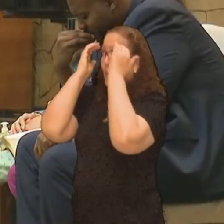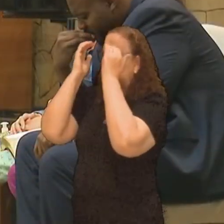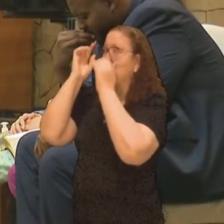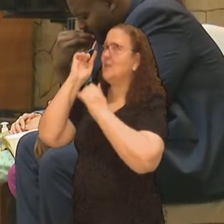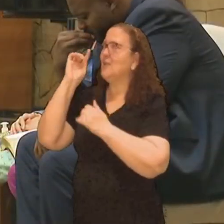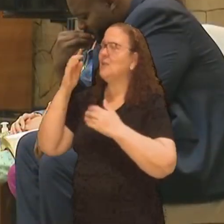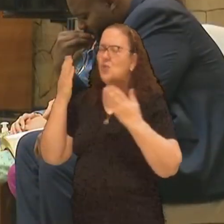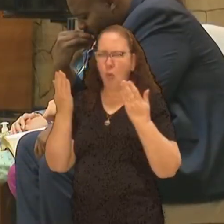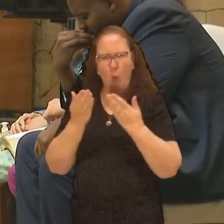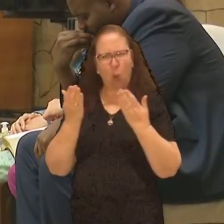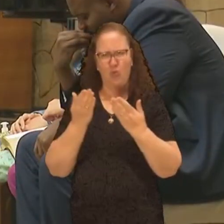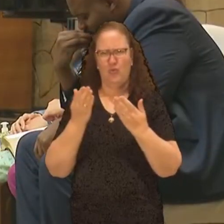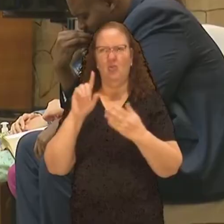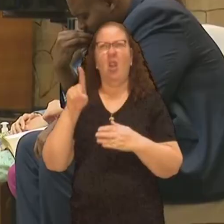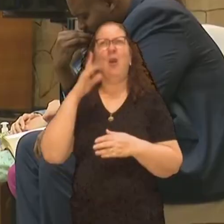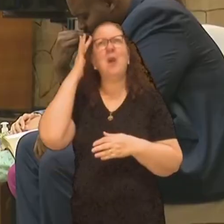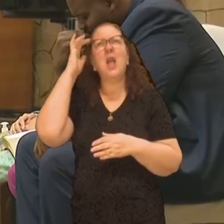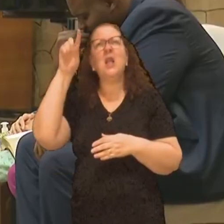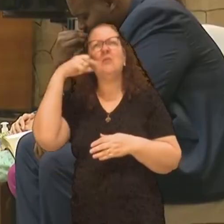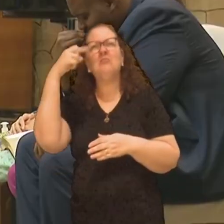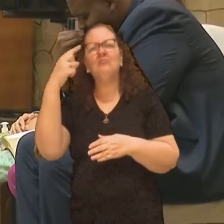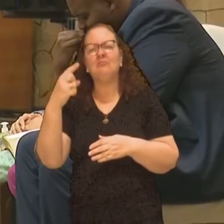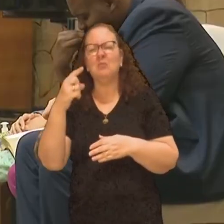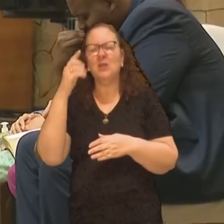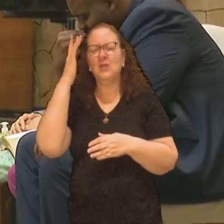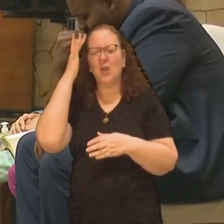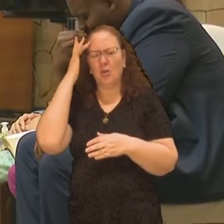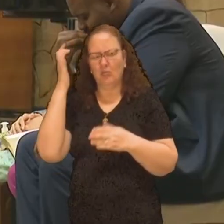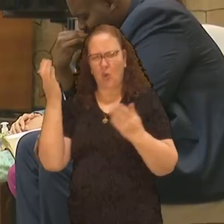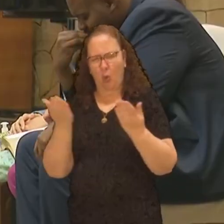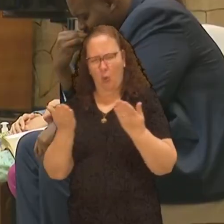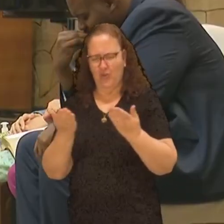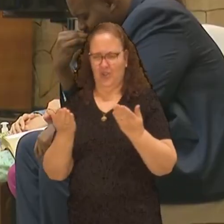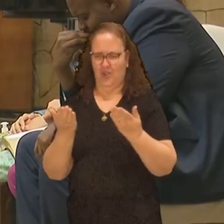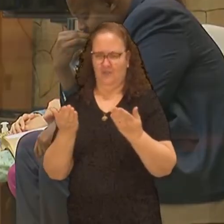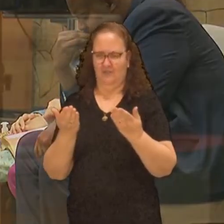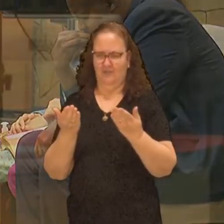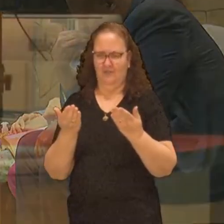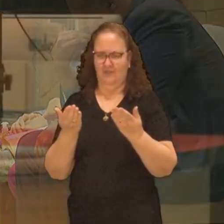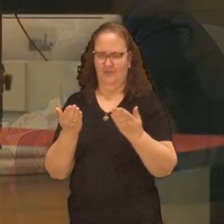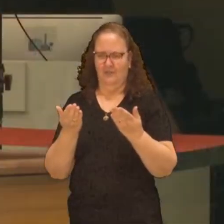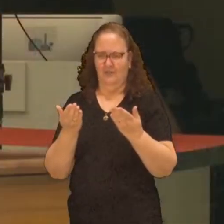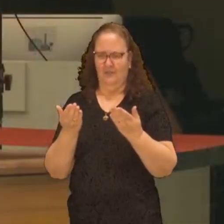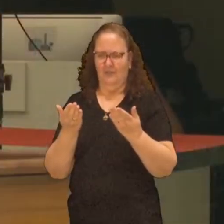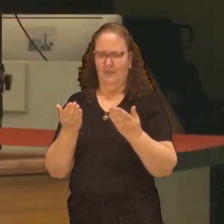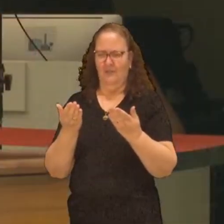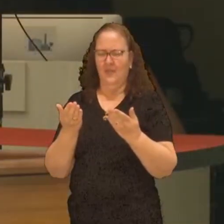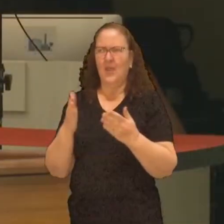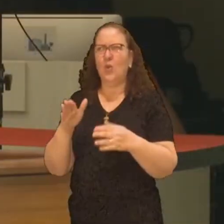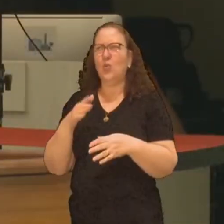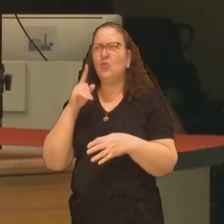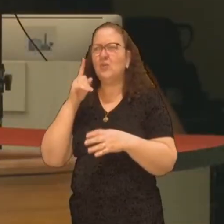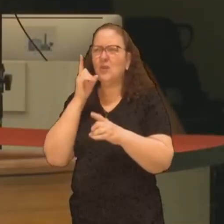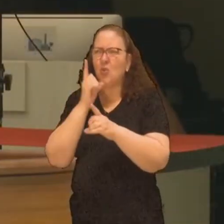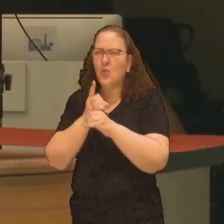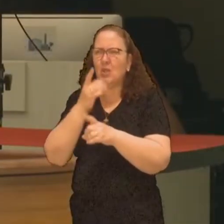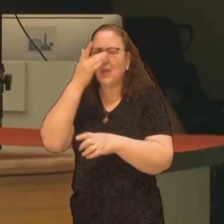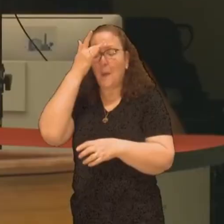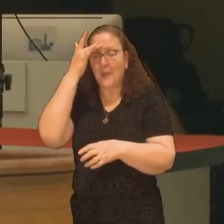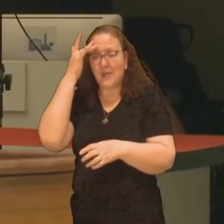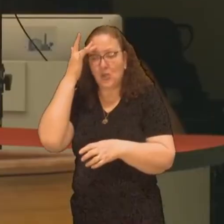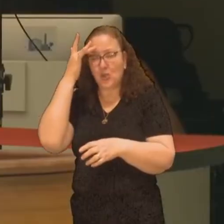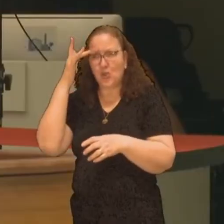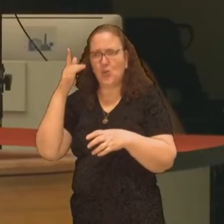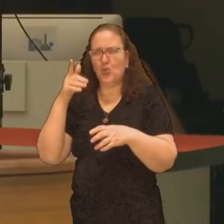sua vida, quando você chegar na sua casa, quando você encontrar com essa pessoa amanhã no seu trabalho, na sua universidade, derramando esse amor